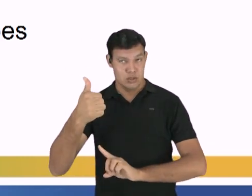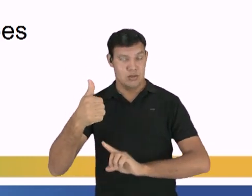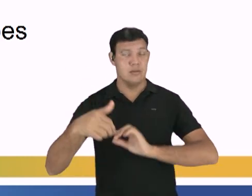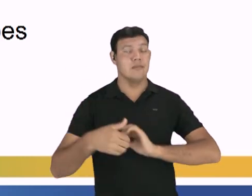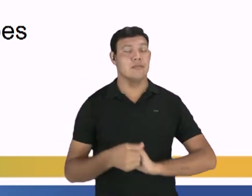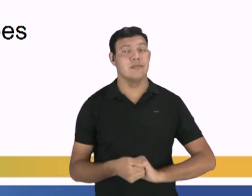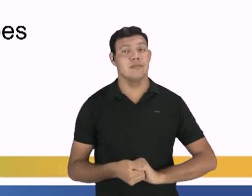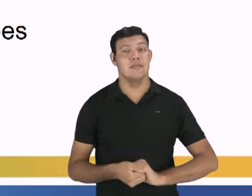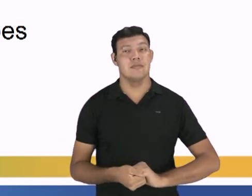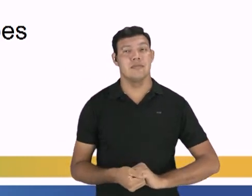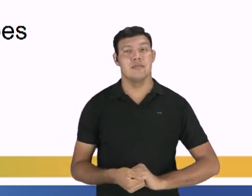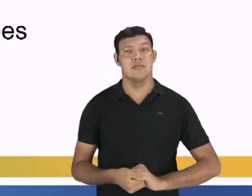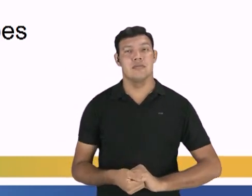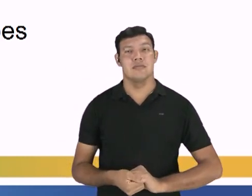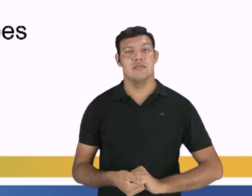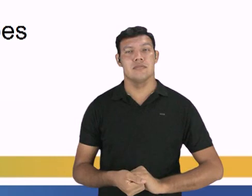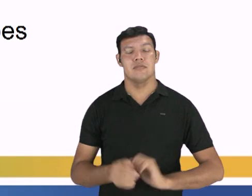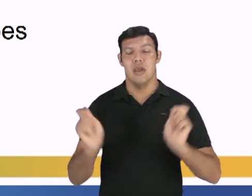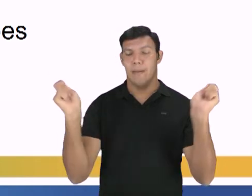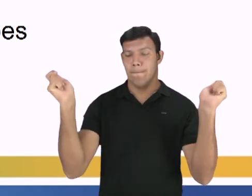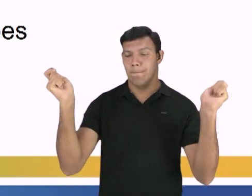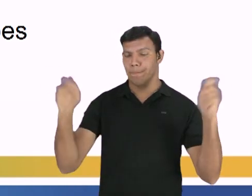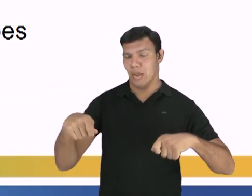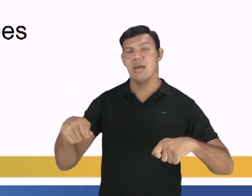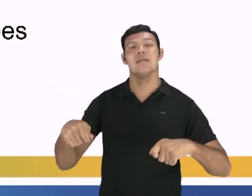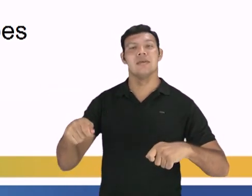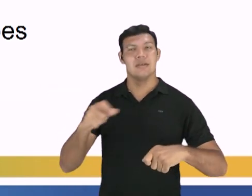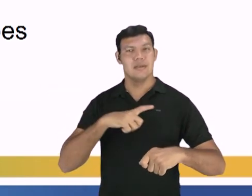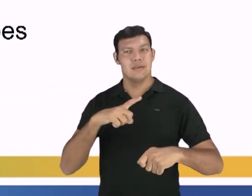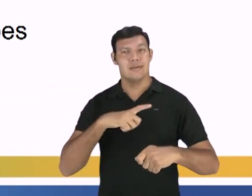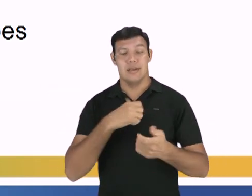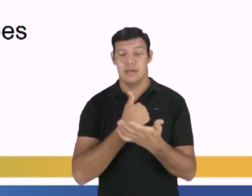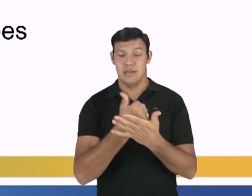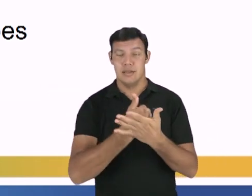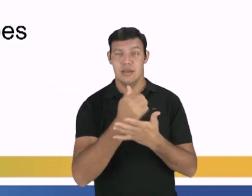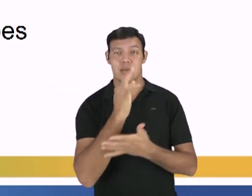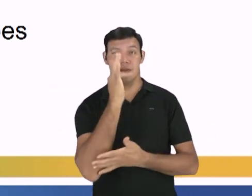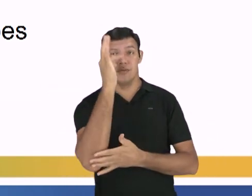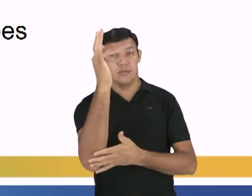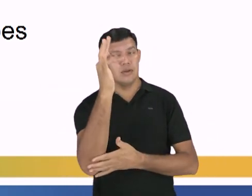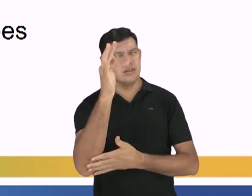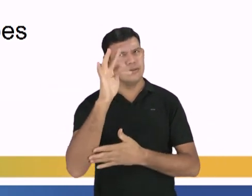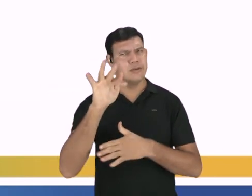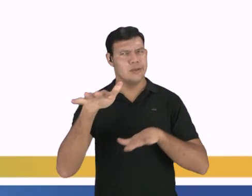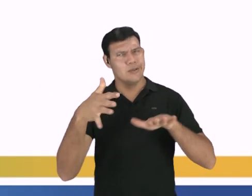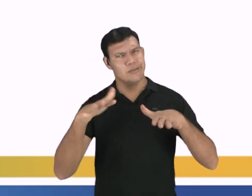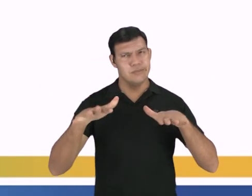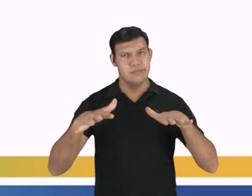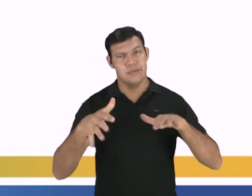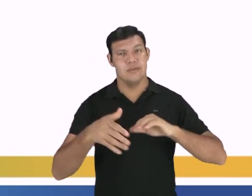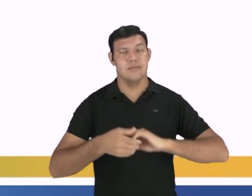primeira condicional, indica possibilidades ou ações futuras prováveis.